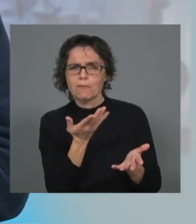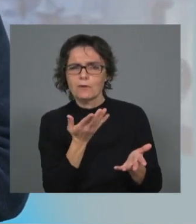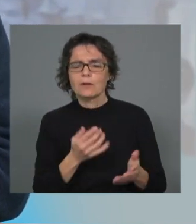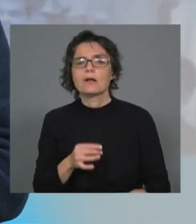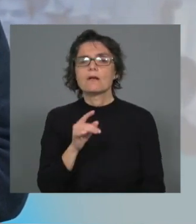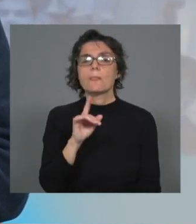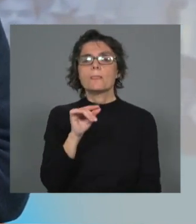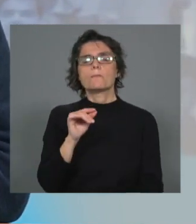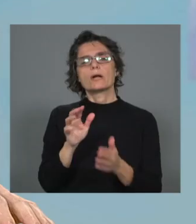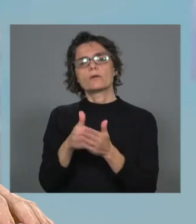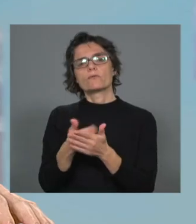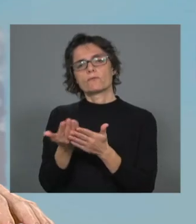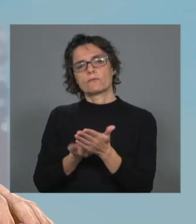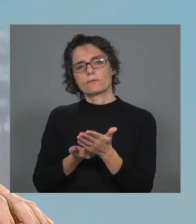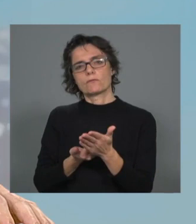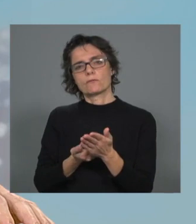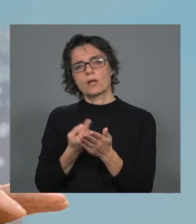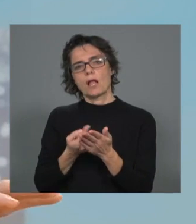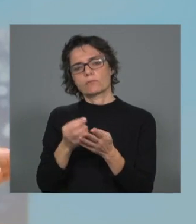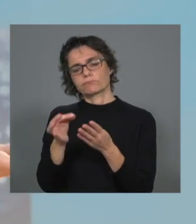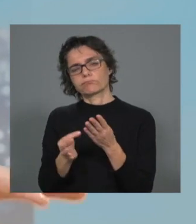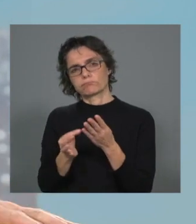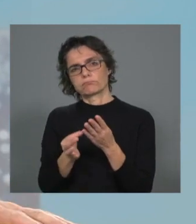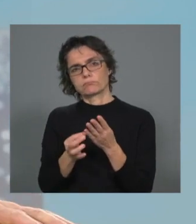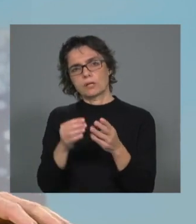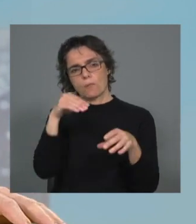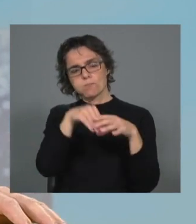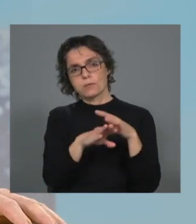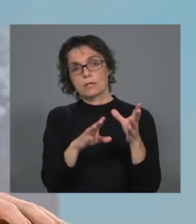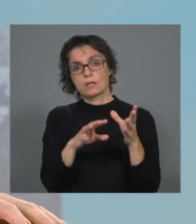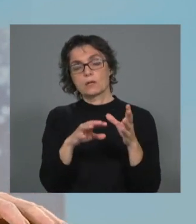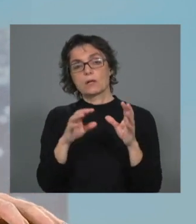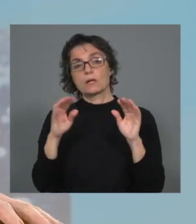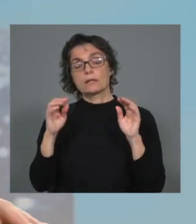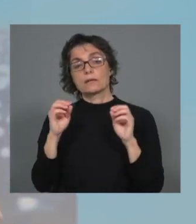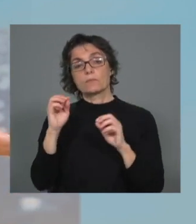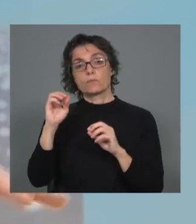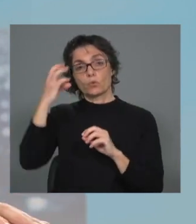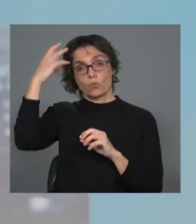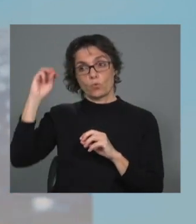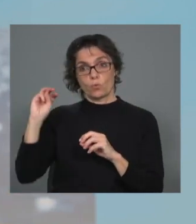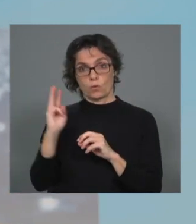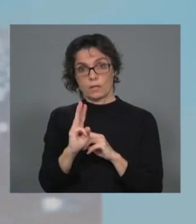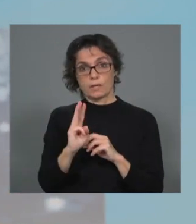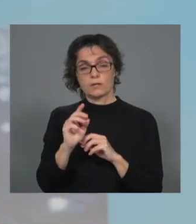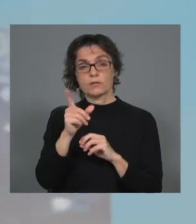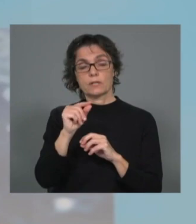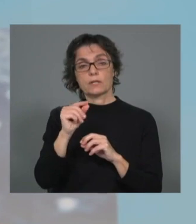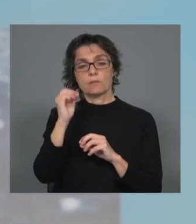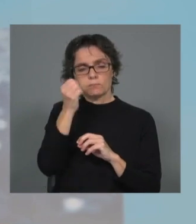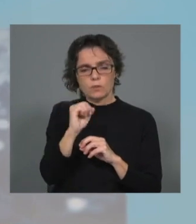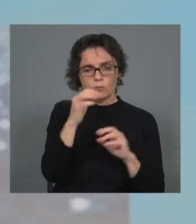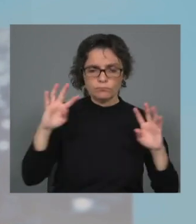essenciais que estão representados nos presépios, os pastores e os magos. Jesus que vem para os pobres, para os que estão